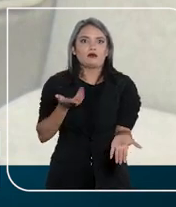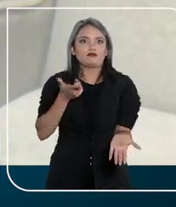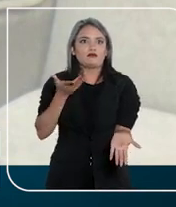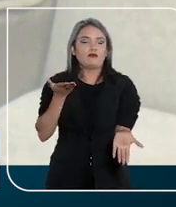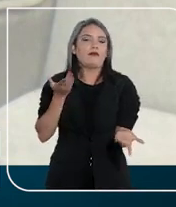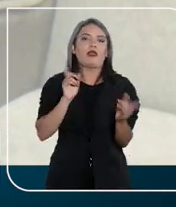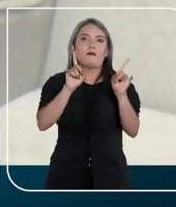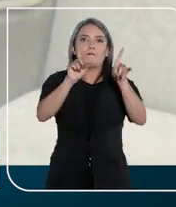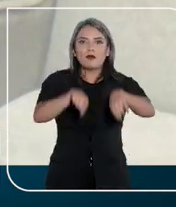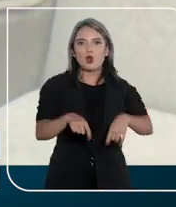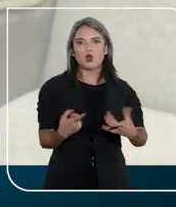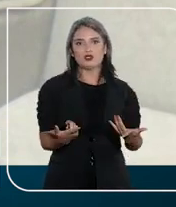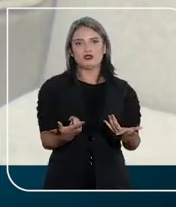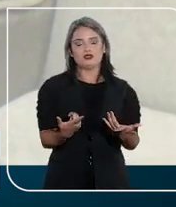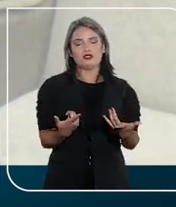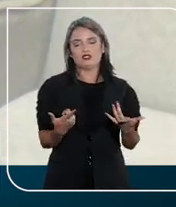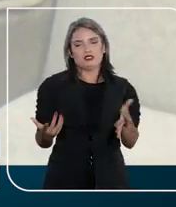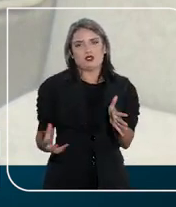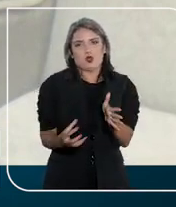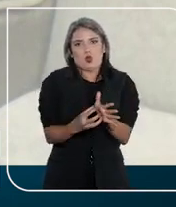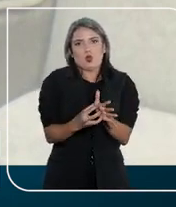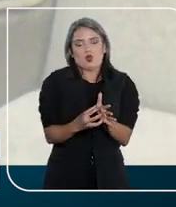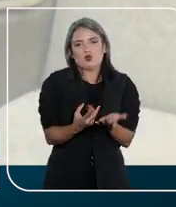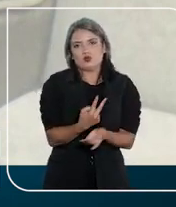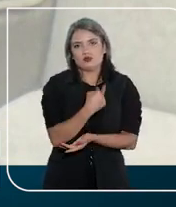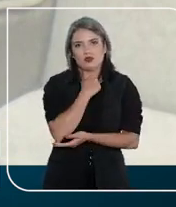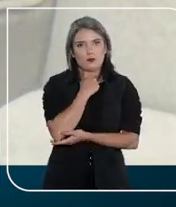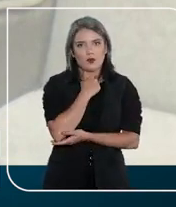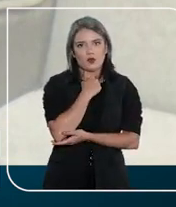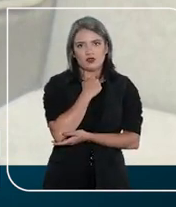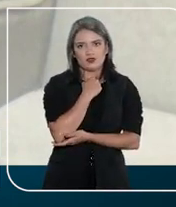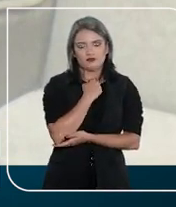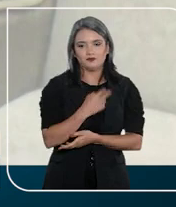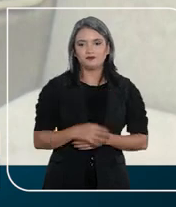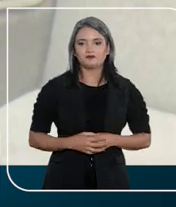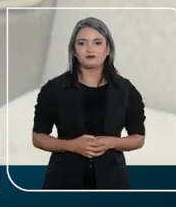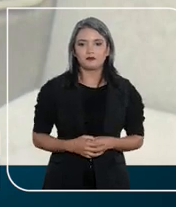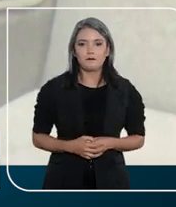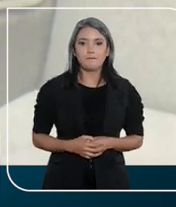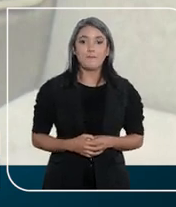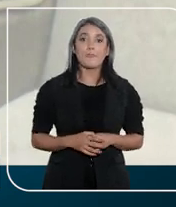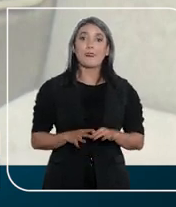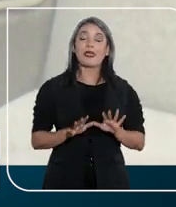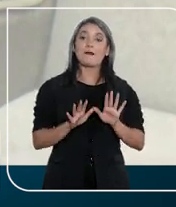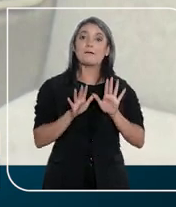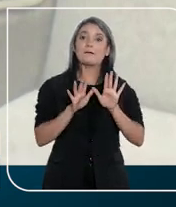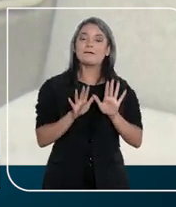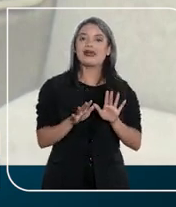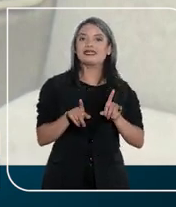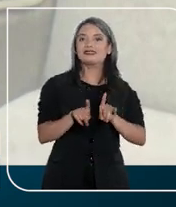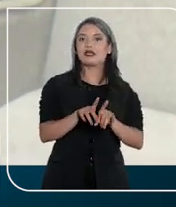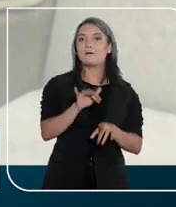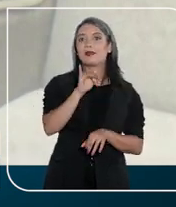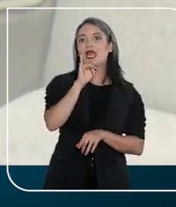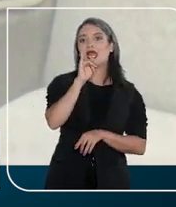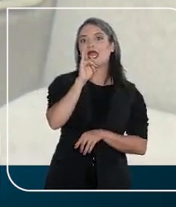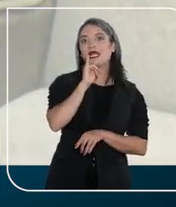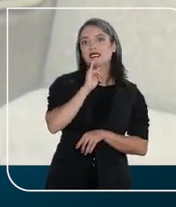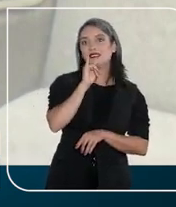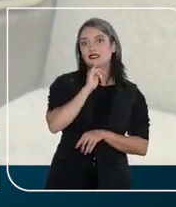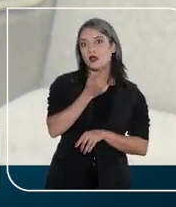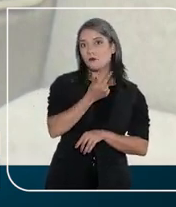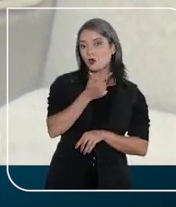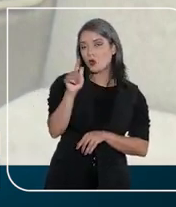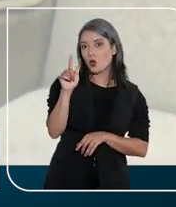de maneira a impedi-lo de vir a exercer um cargo público, né? Mas tem também situações, por outro